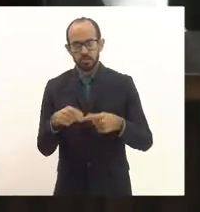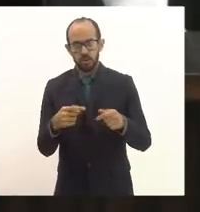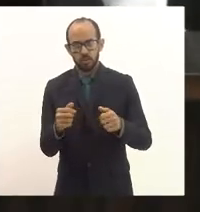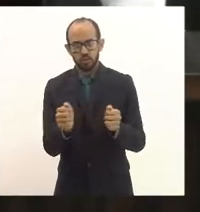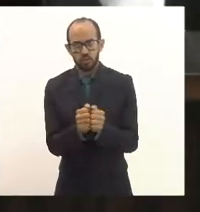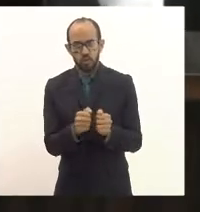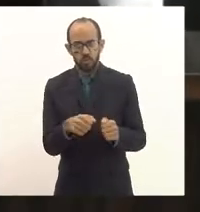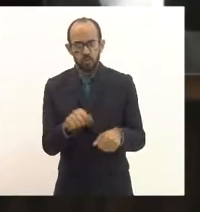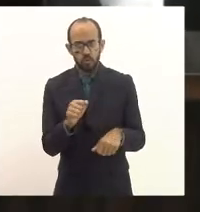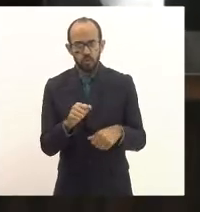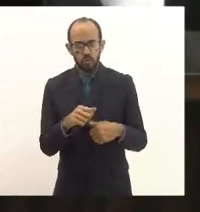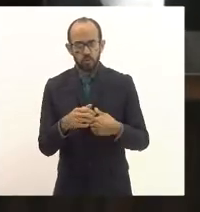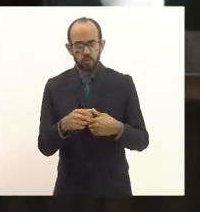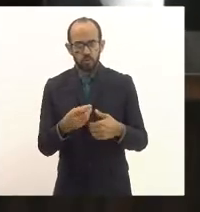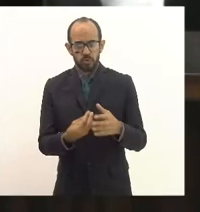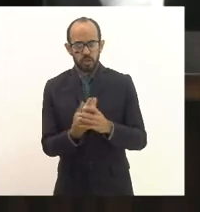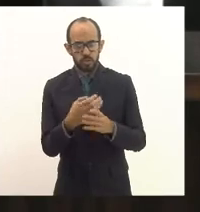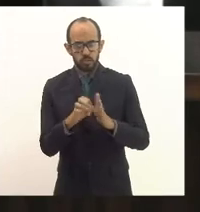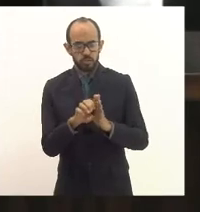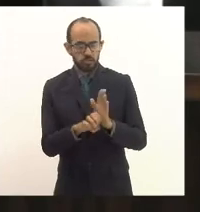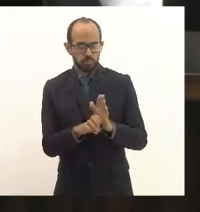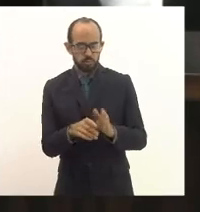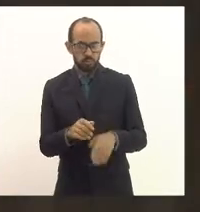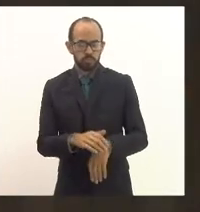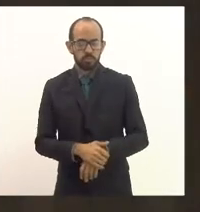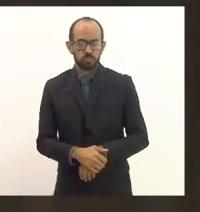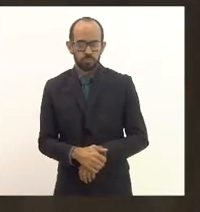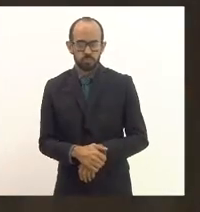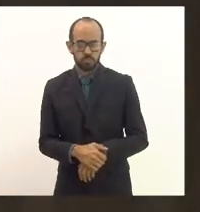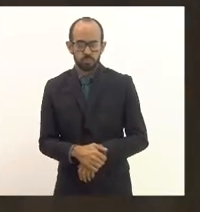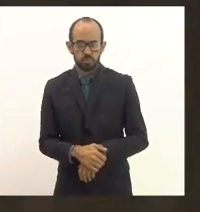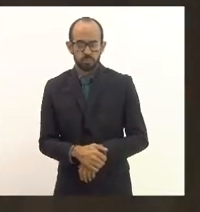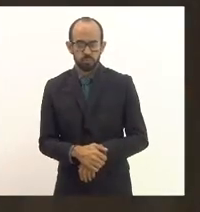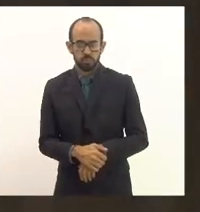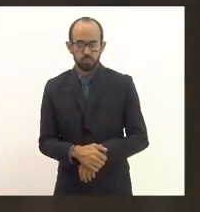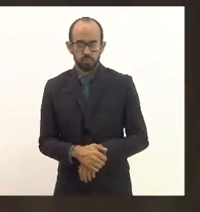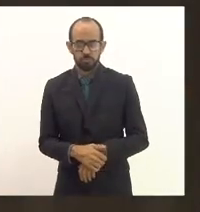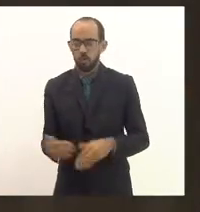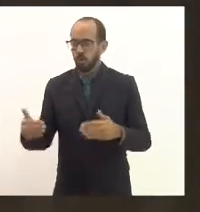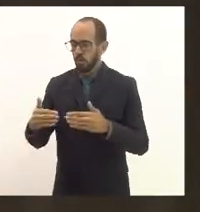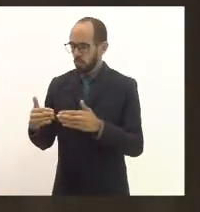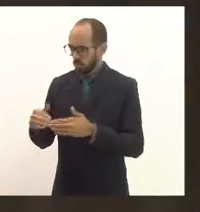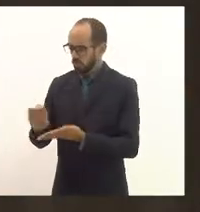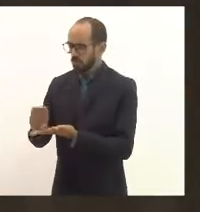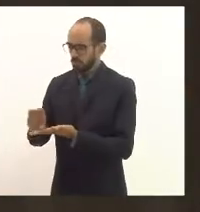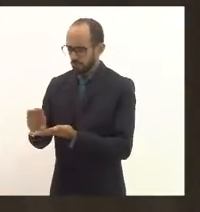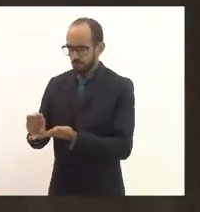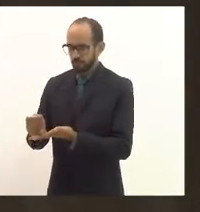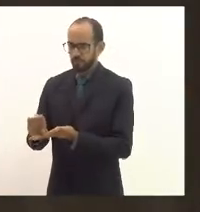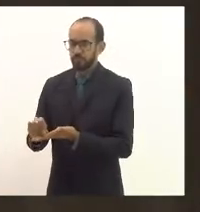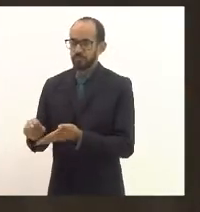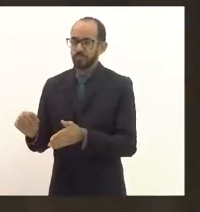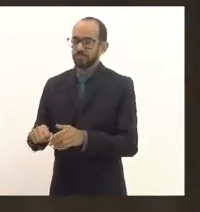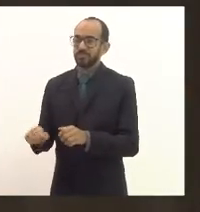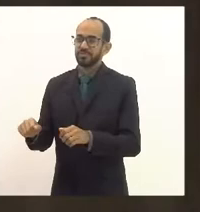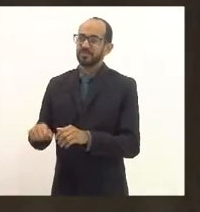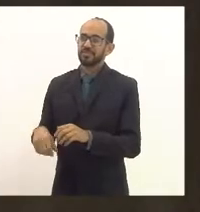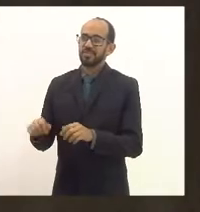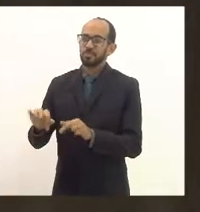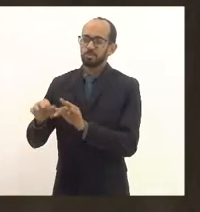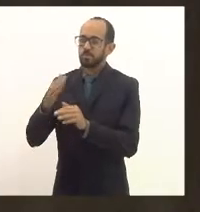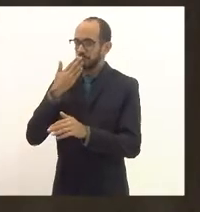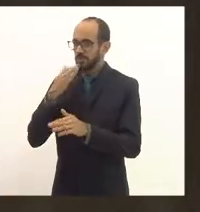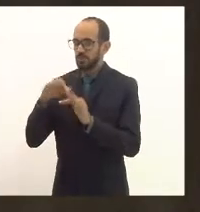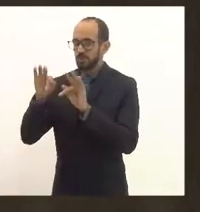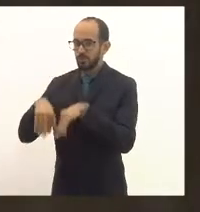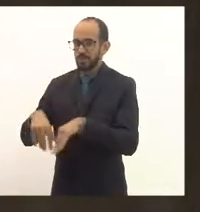das emendas... 21. Ok? Por favor. Para a funcionalidade com emendas, concluindo por substitutivo, pedindo forma final de